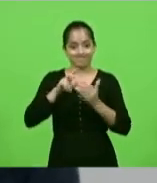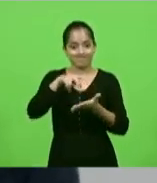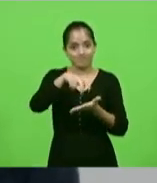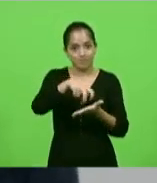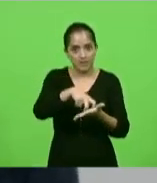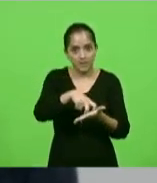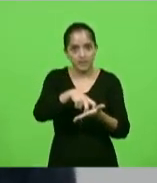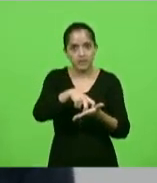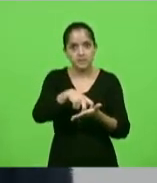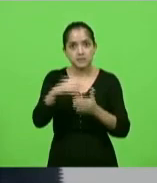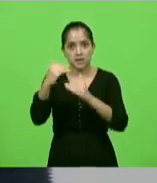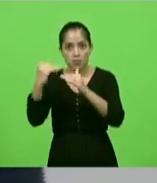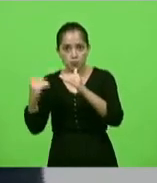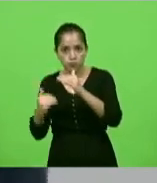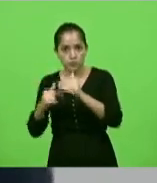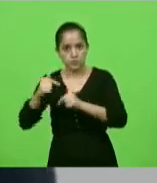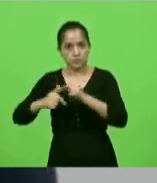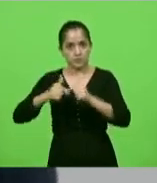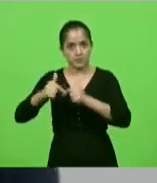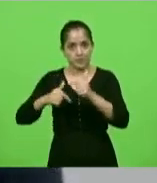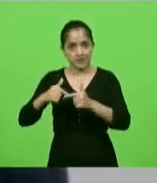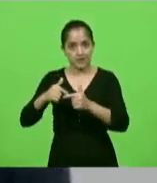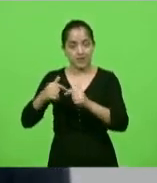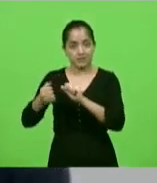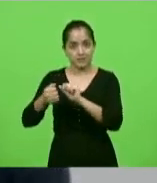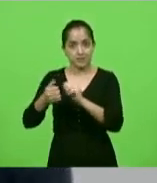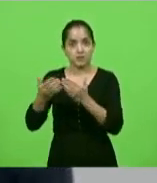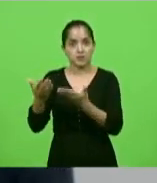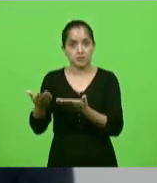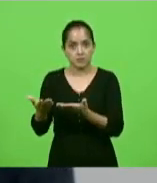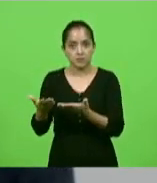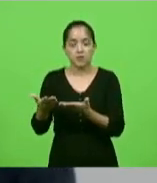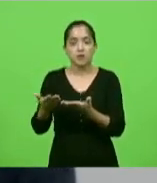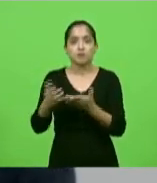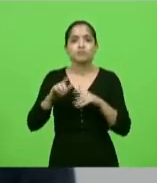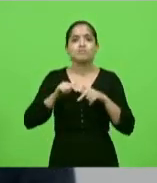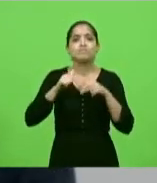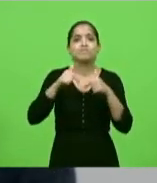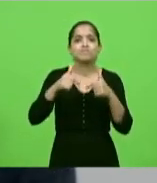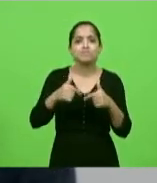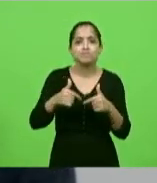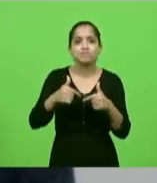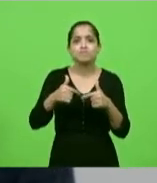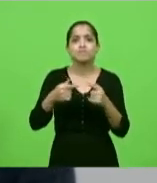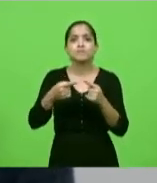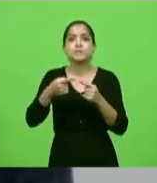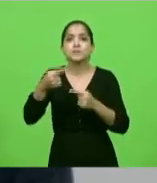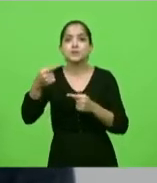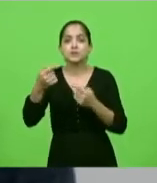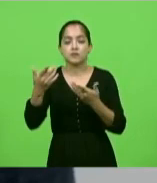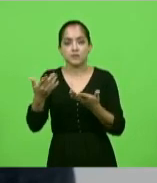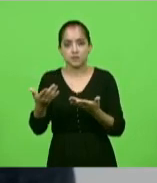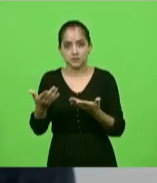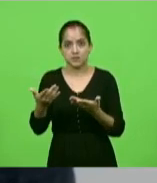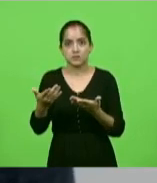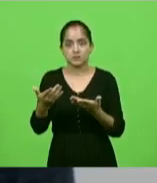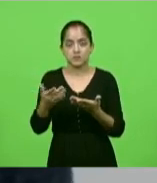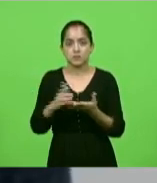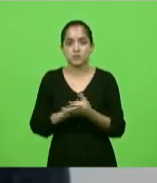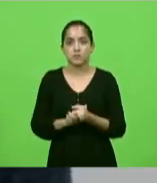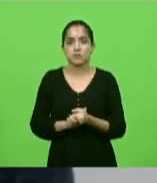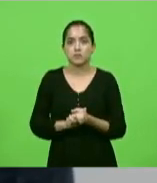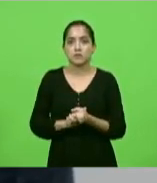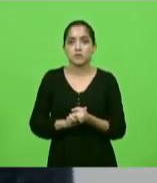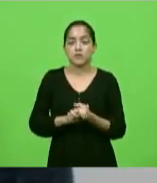os subordinados se constituiria, de certa forma, numa atitude que inviabilizaria a